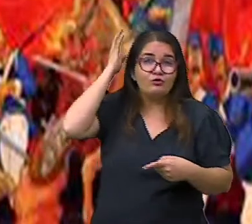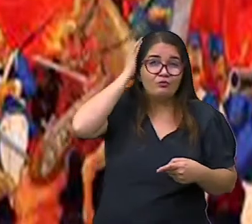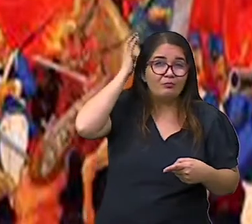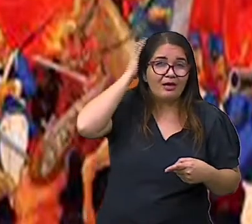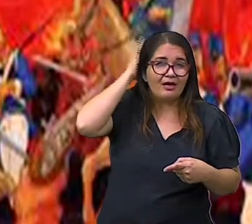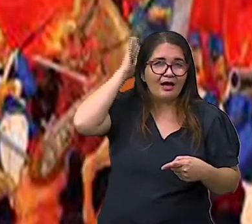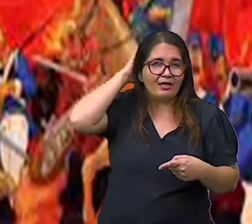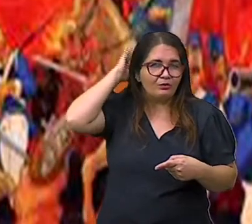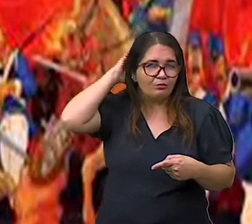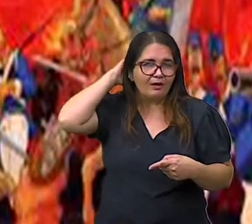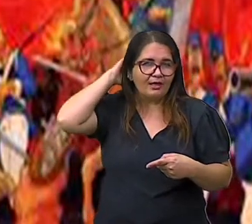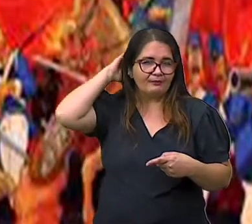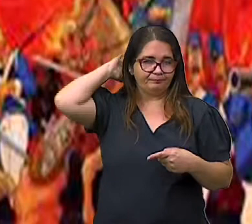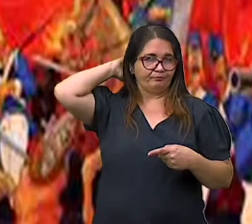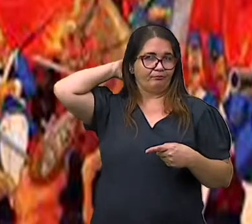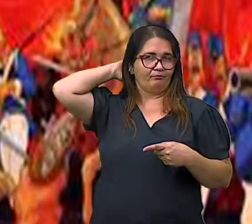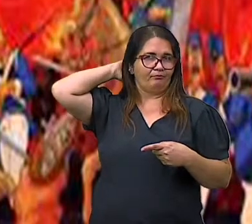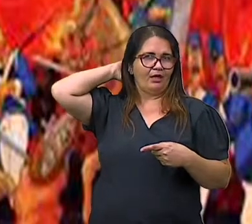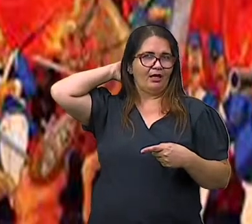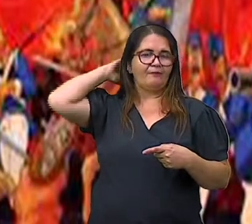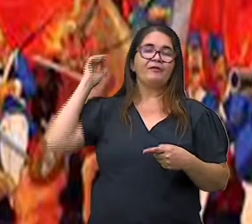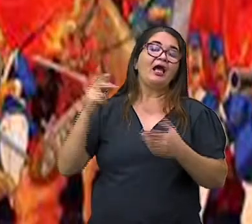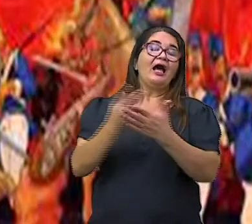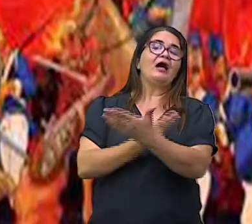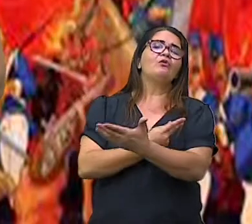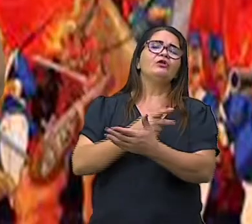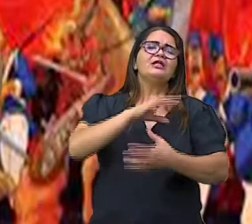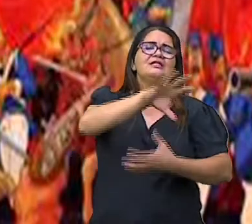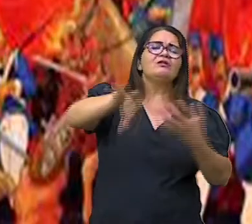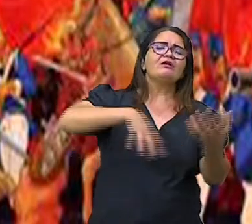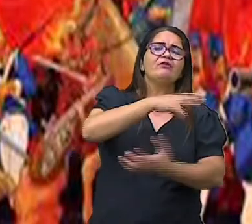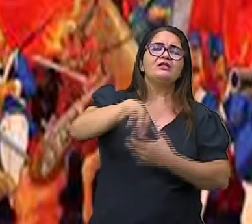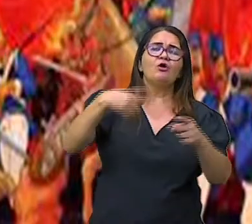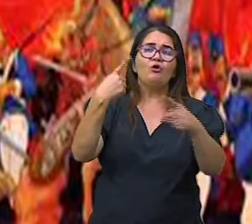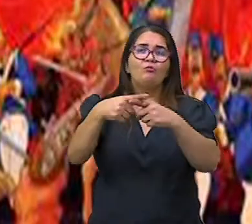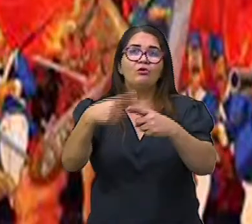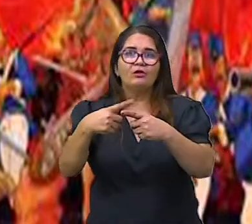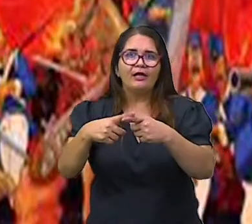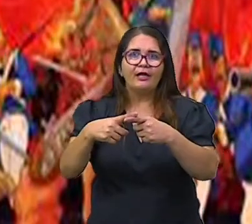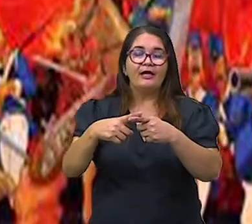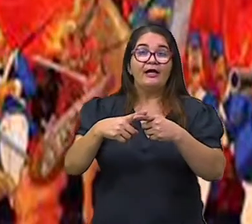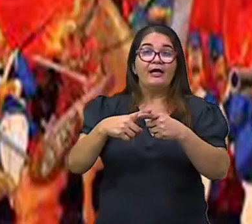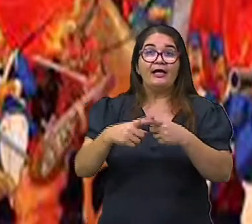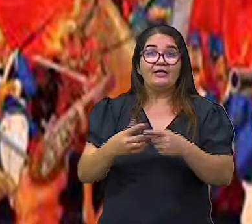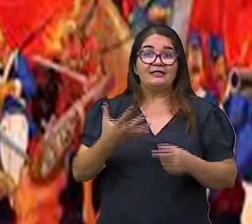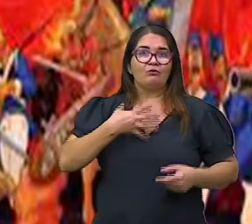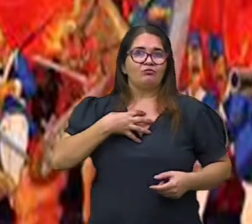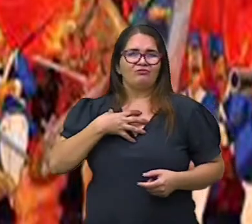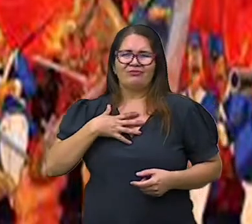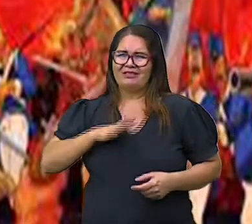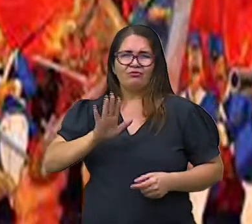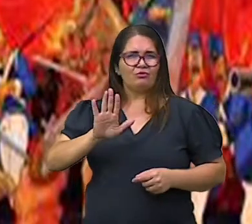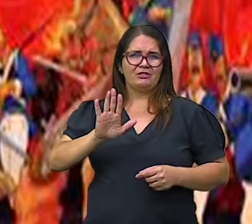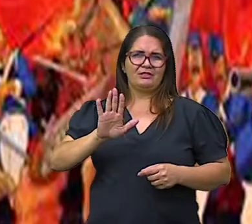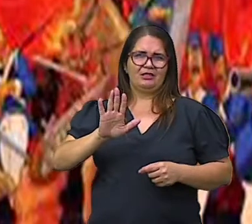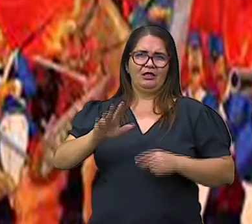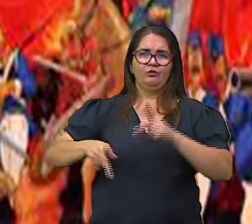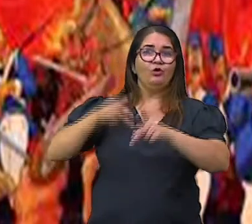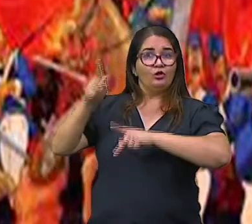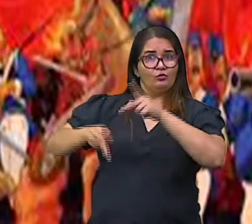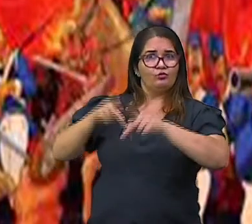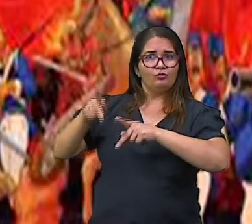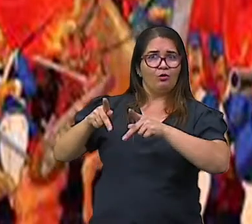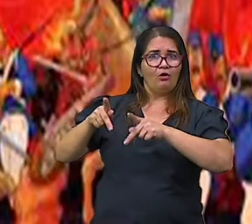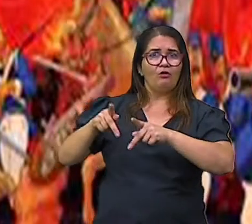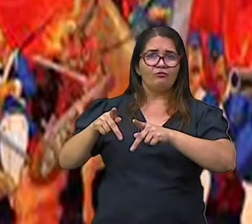da população e a insatisfação das elites locais. A relação conflituosa entre os